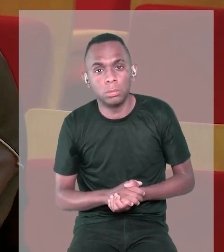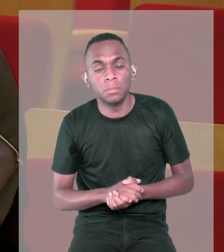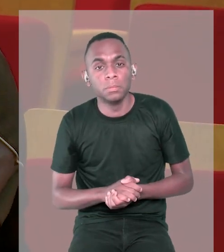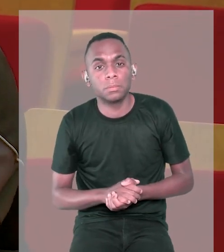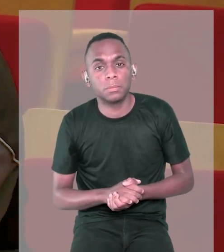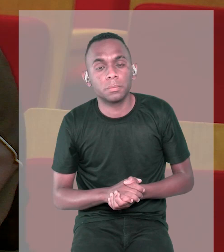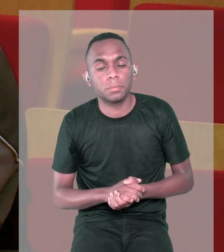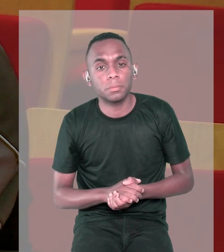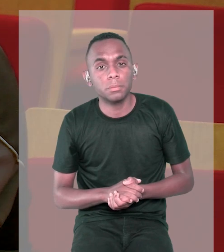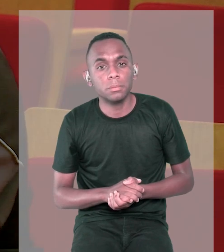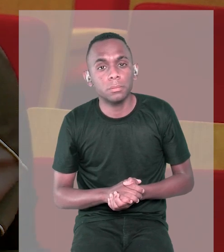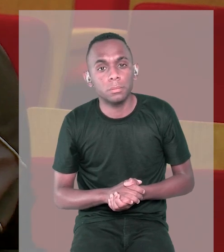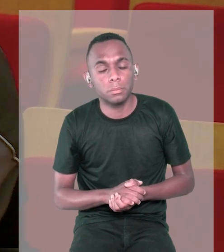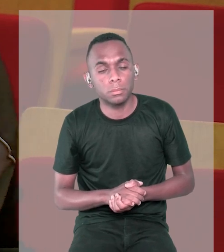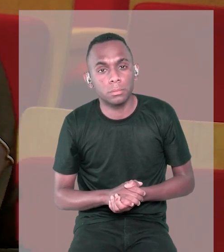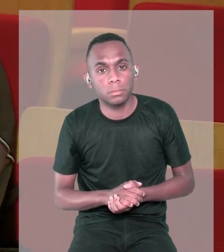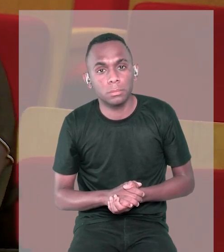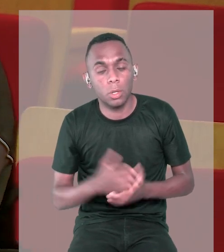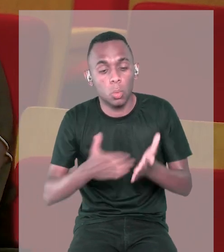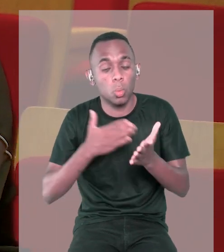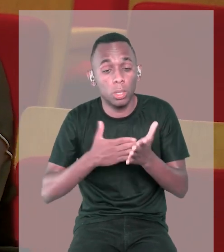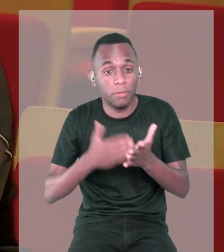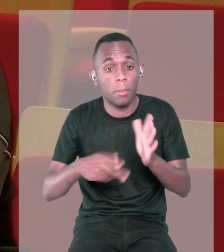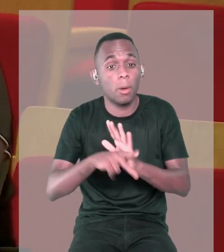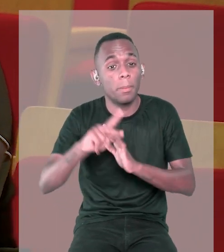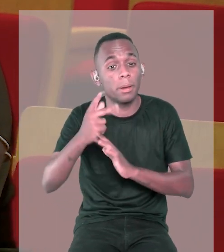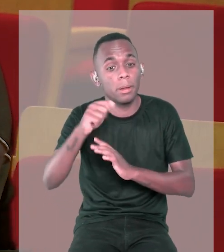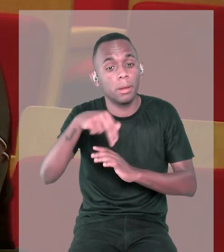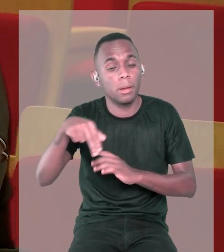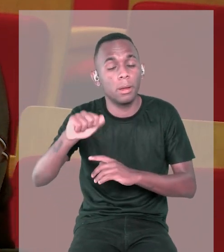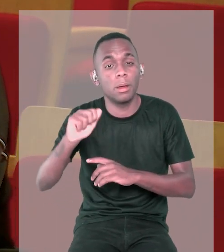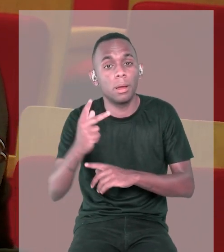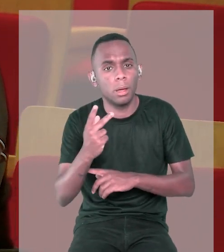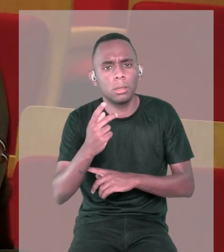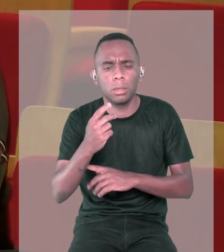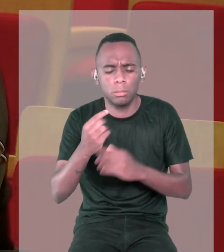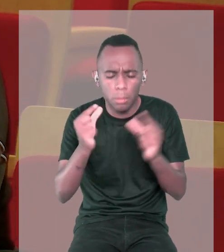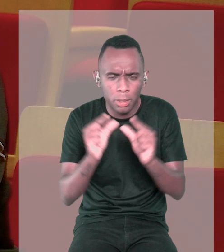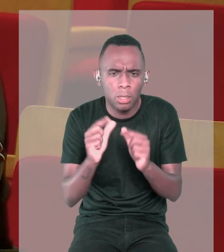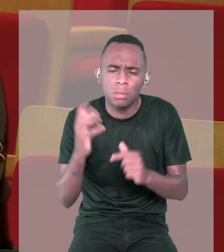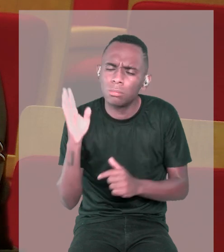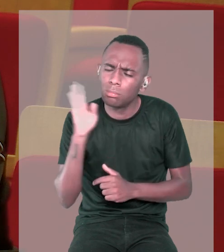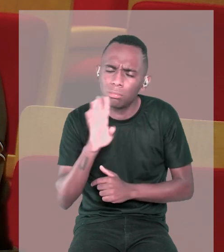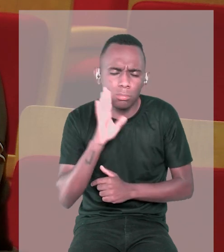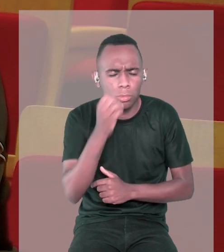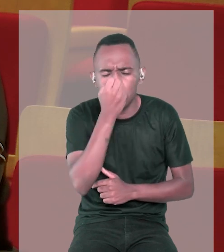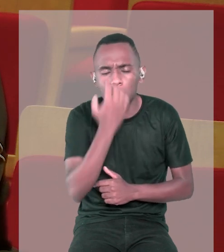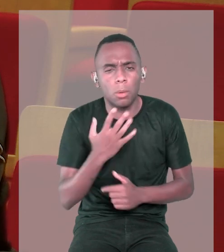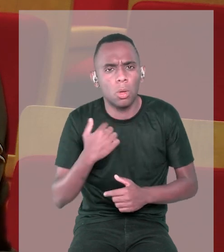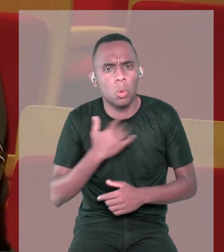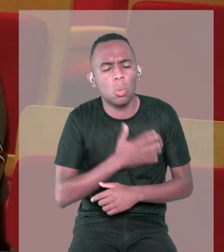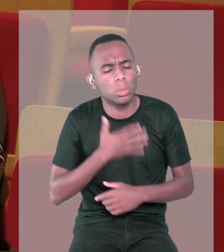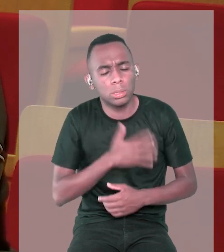livro pequeno, muito bom. Eu gostei demais do livro. Qual livro? O Problema da Liberdade, em Hannah Arendt.